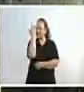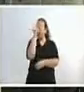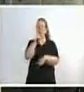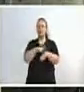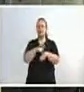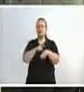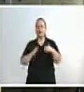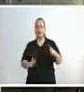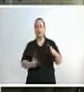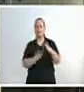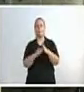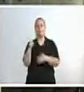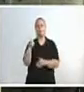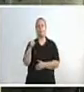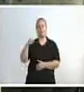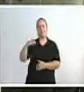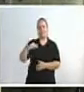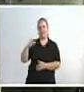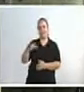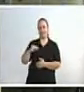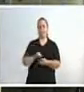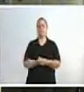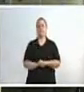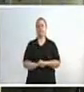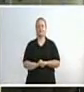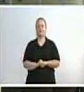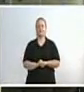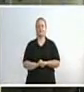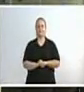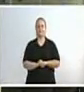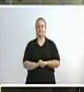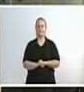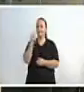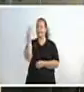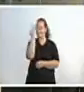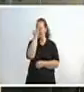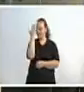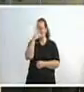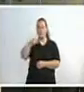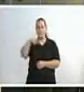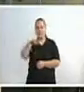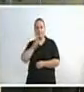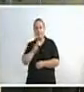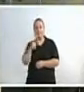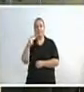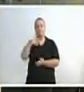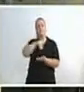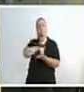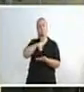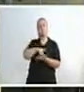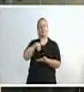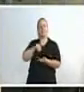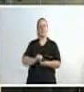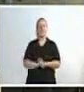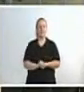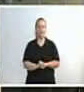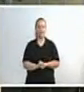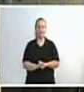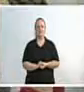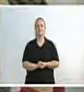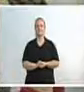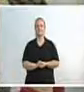de até 8 minutos, vereador Célio Dias, que é do PR e primeiro secretário desta casa. Senhor